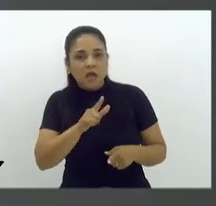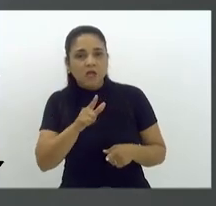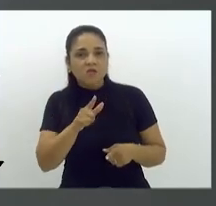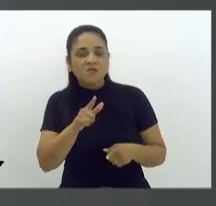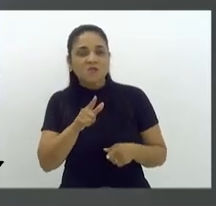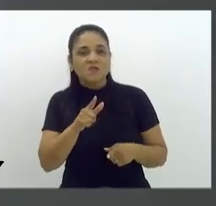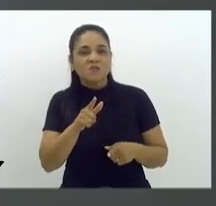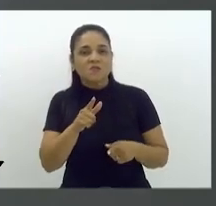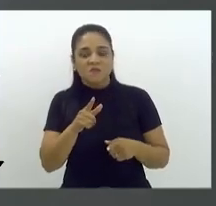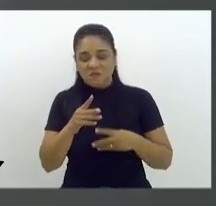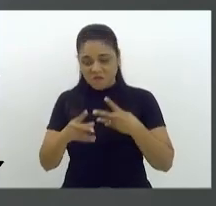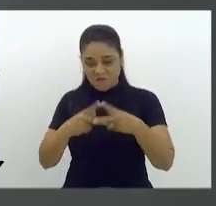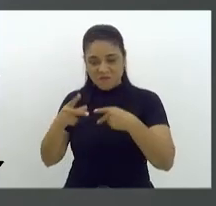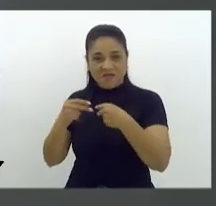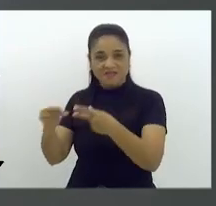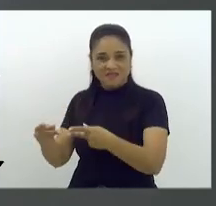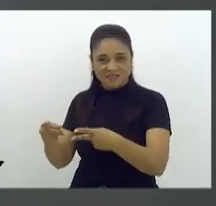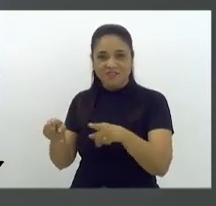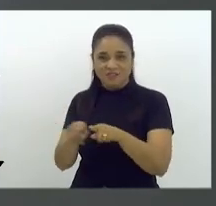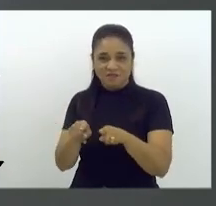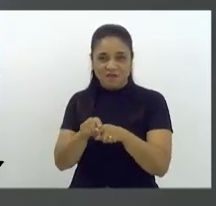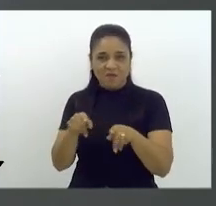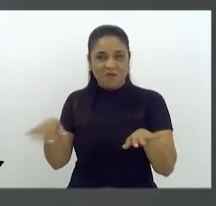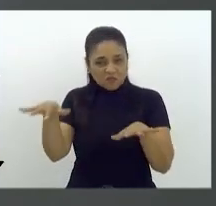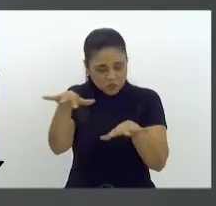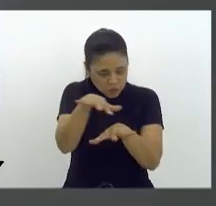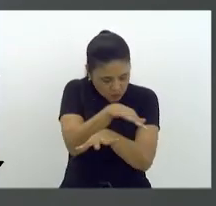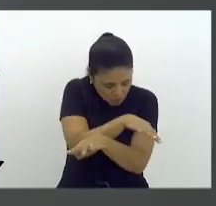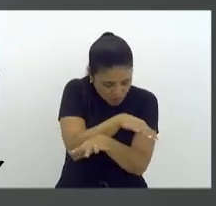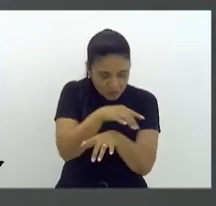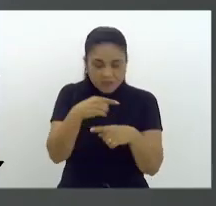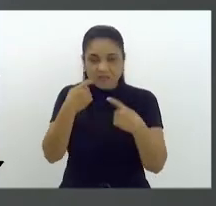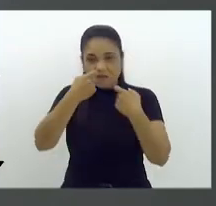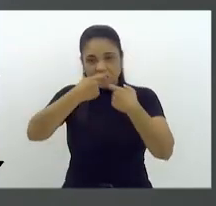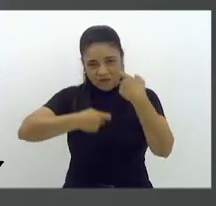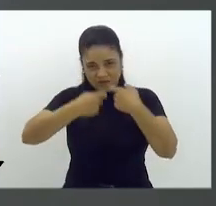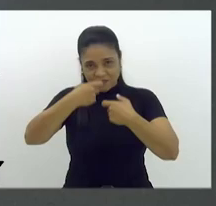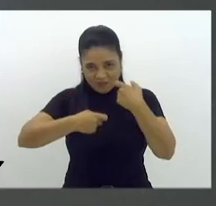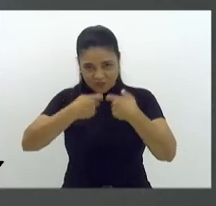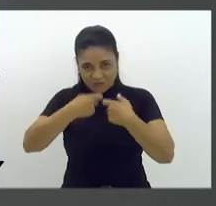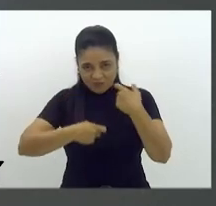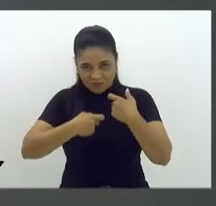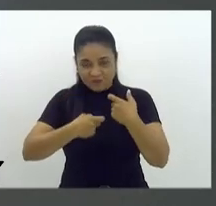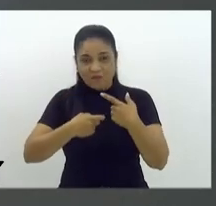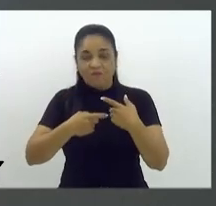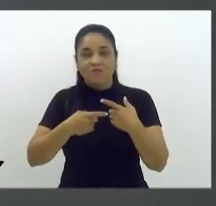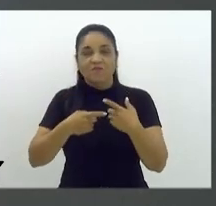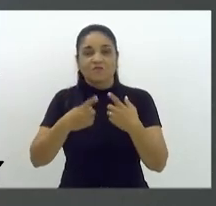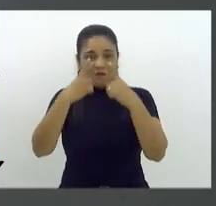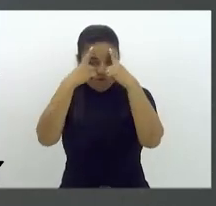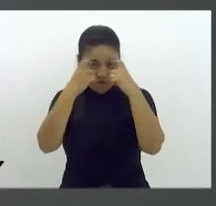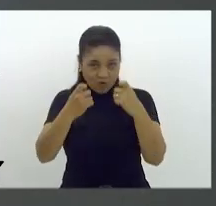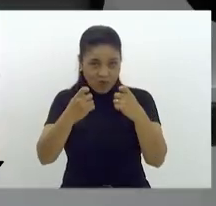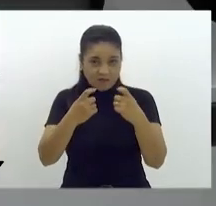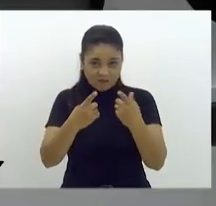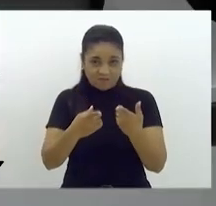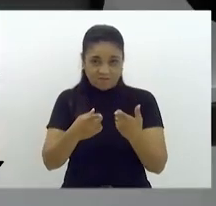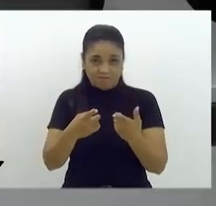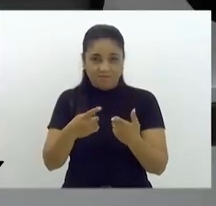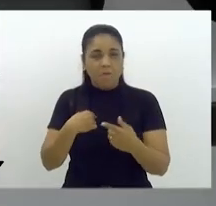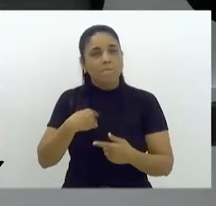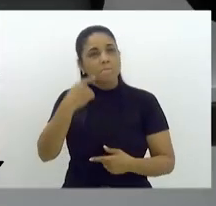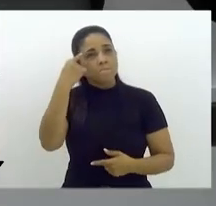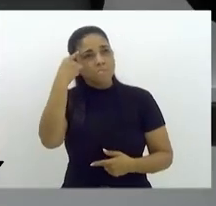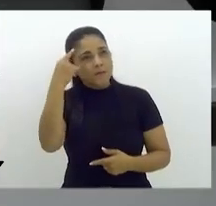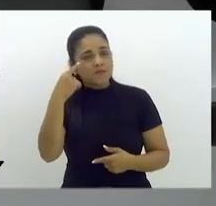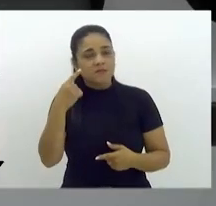a submissão por violência sexual porque é uma submissão os crimes de violência sexual que envolvem violência sexual normalmente pensa-se